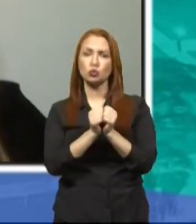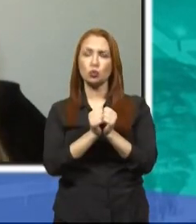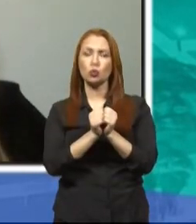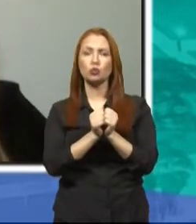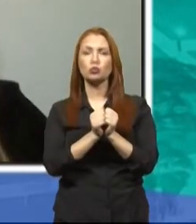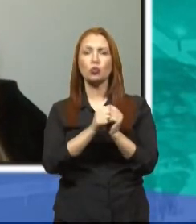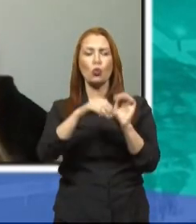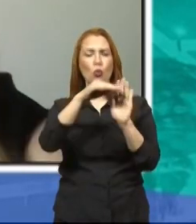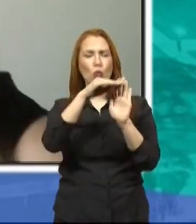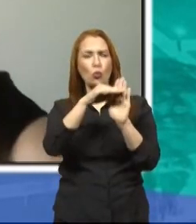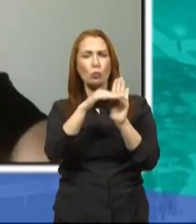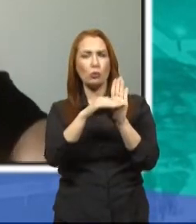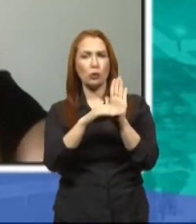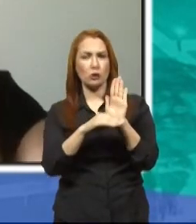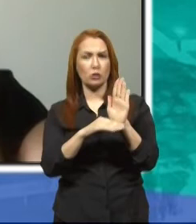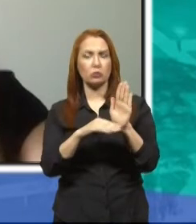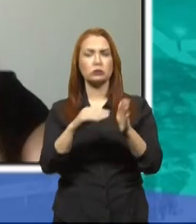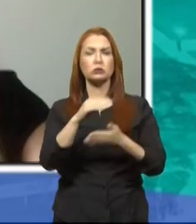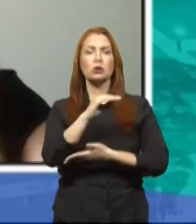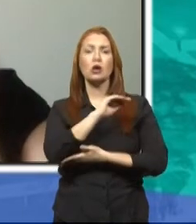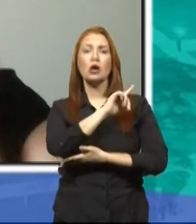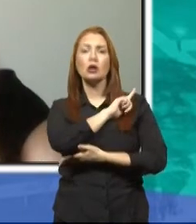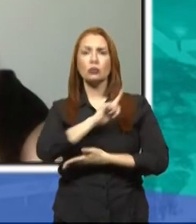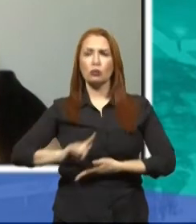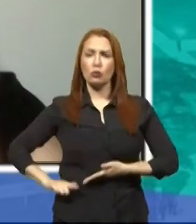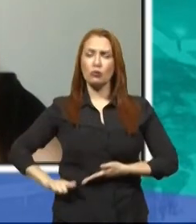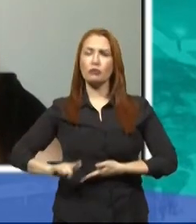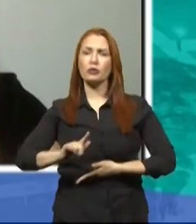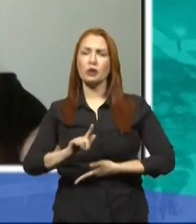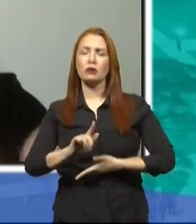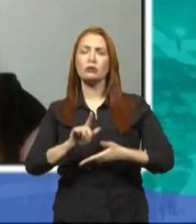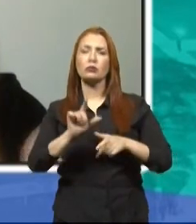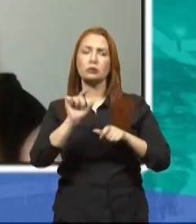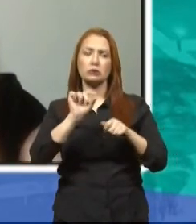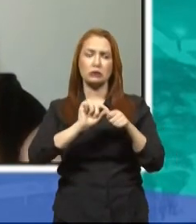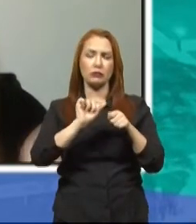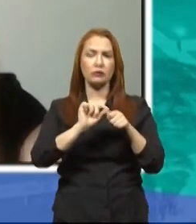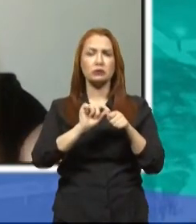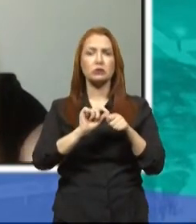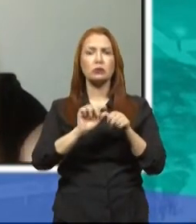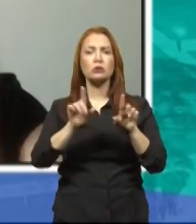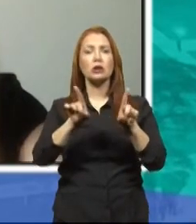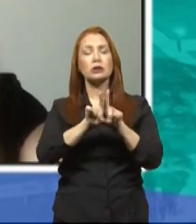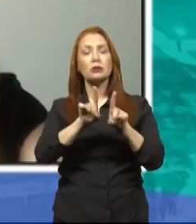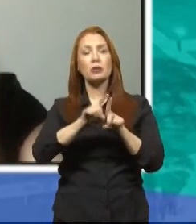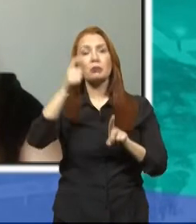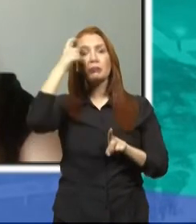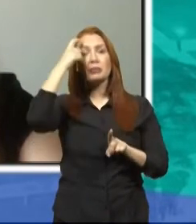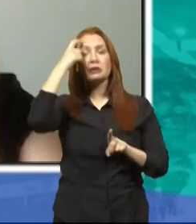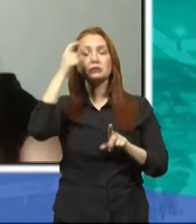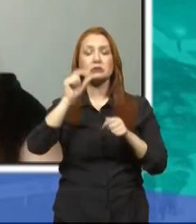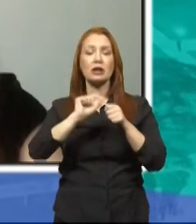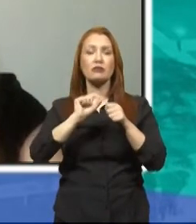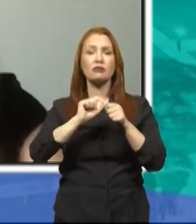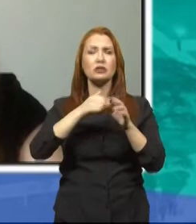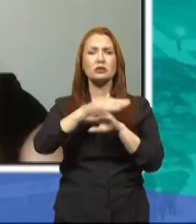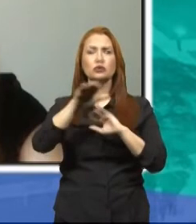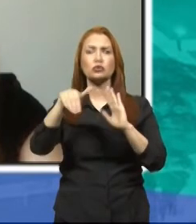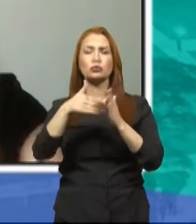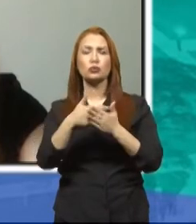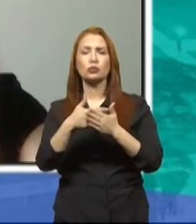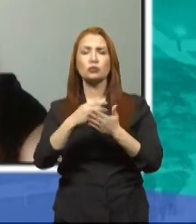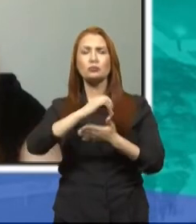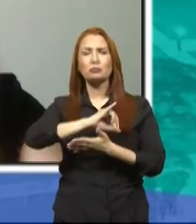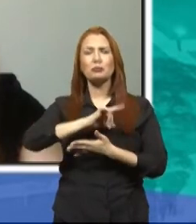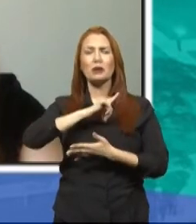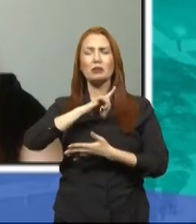que o governo anda fazendo, e a gente precisa pensar em todos esses aspectos aí para tirarmos o melhor proveito disso tudo.